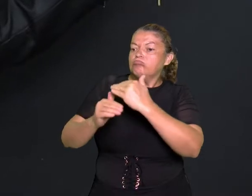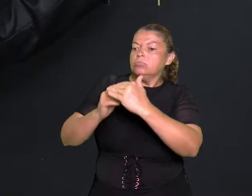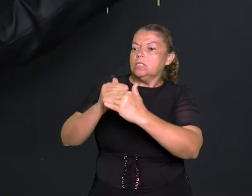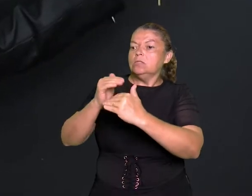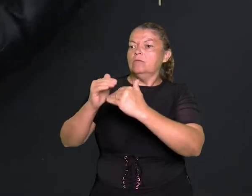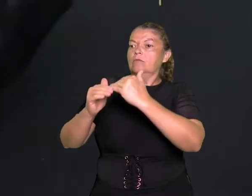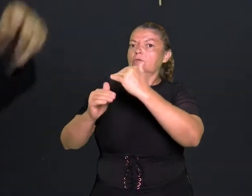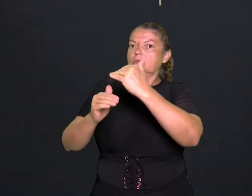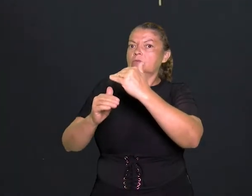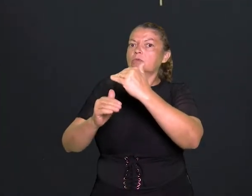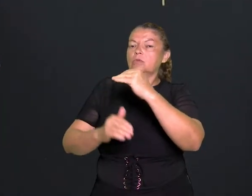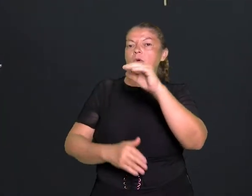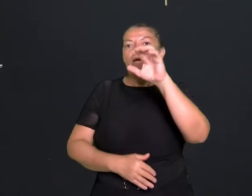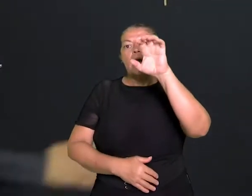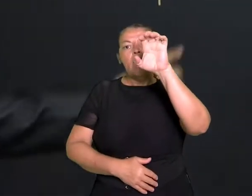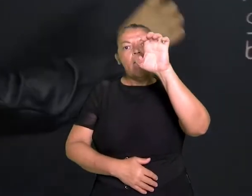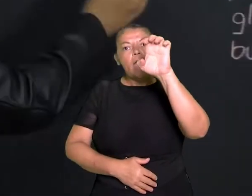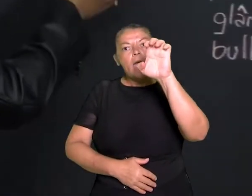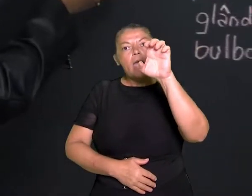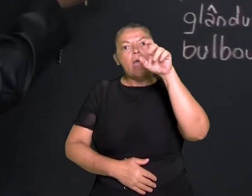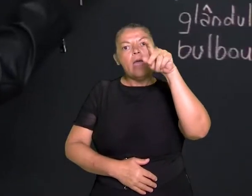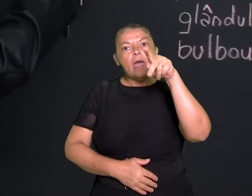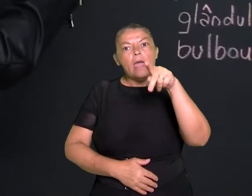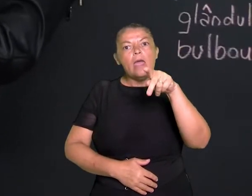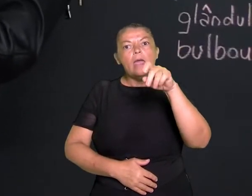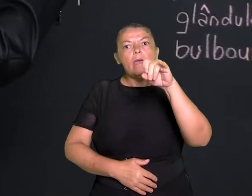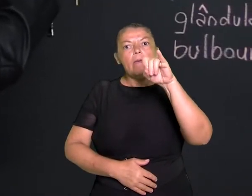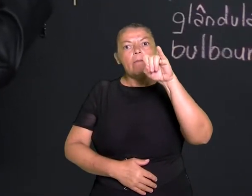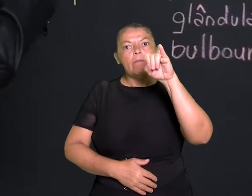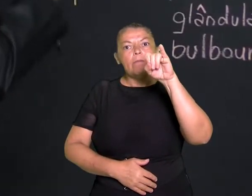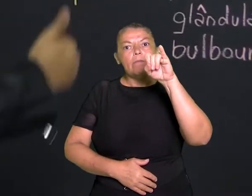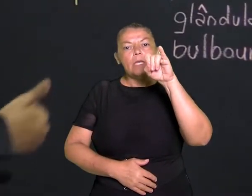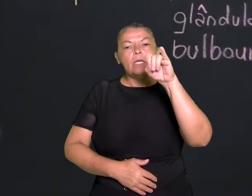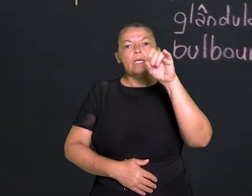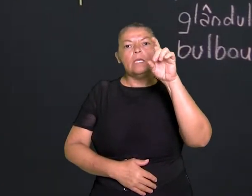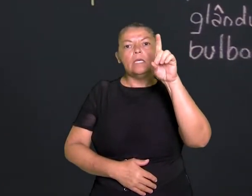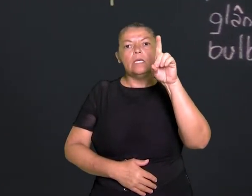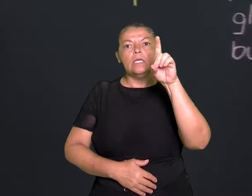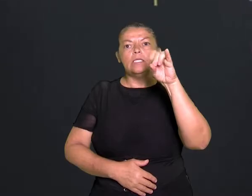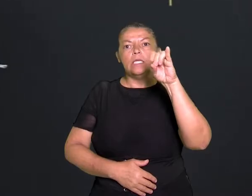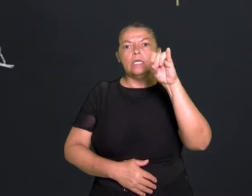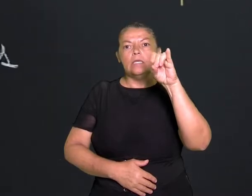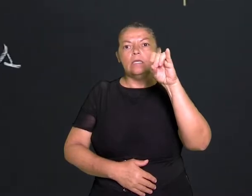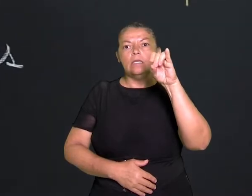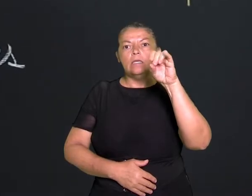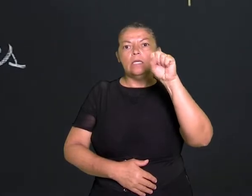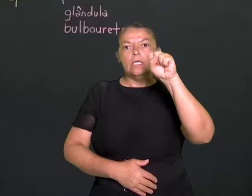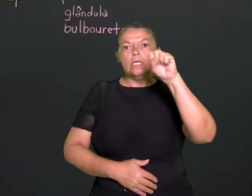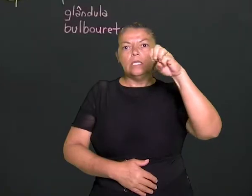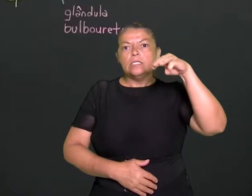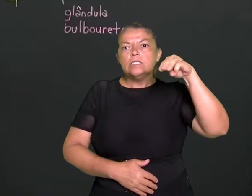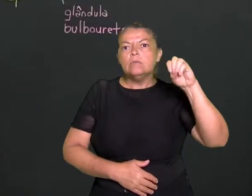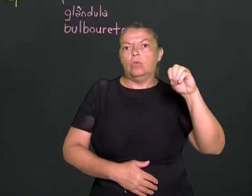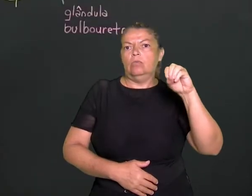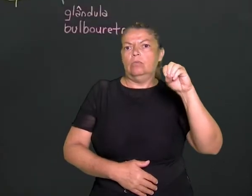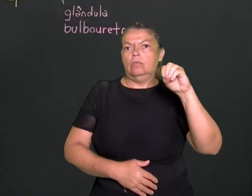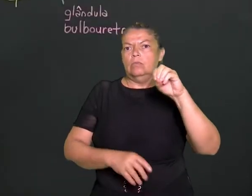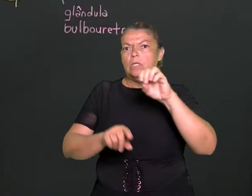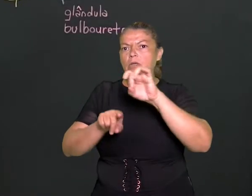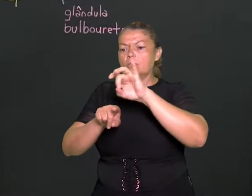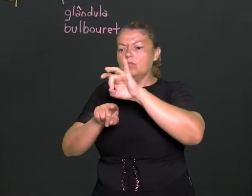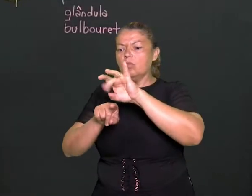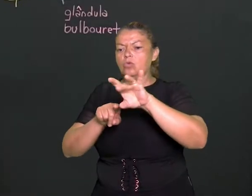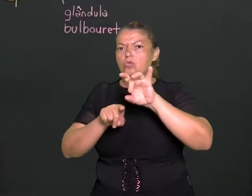desenvolver aqui, no epidídimo. Essa pequena estrutura aqui em cima, essa bolsa, o epidídimo, ela é uma região porque